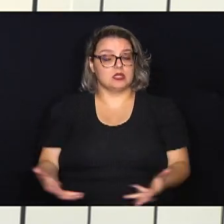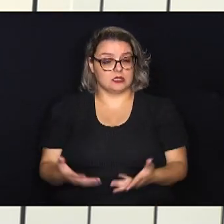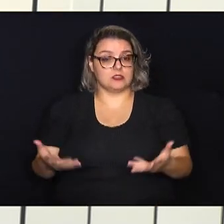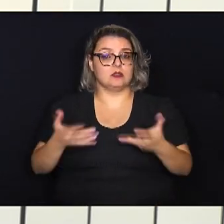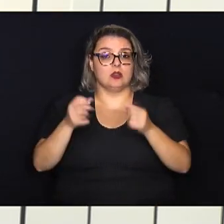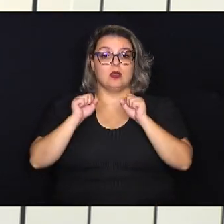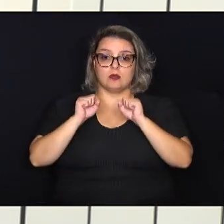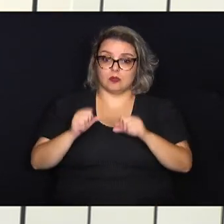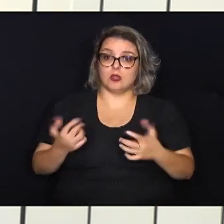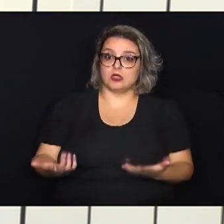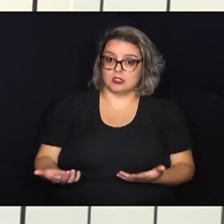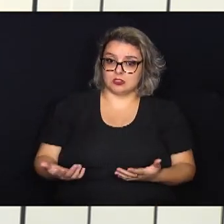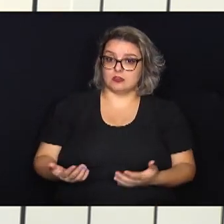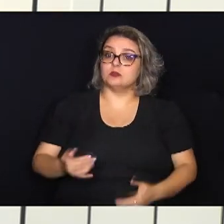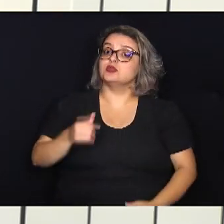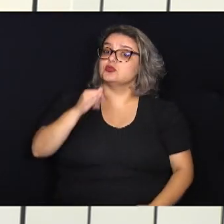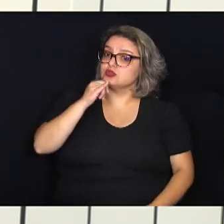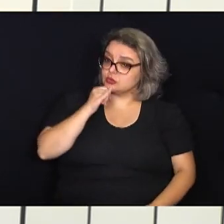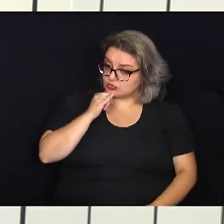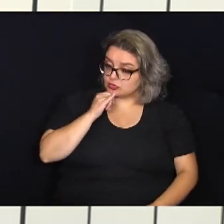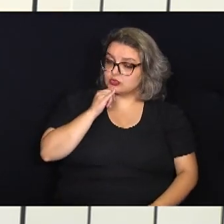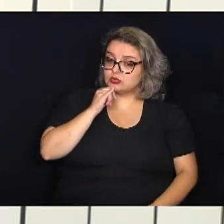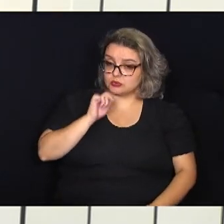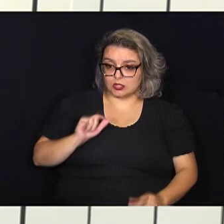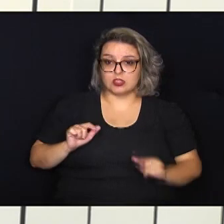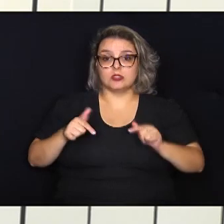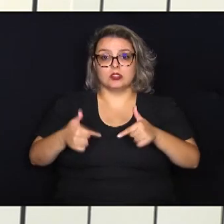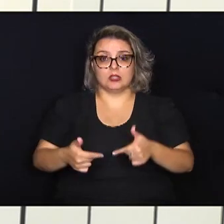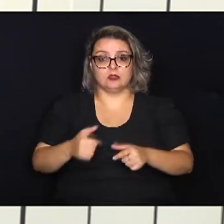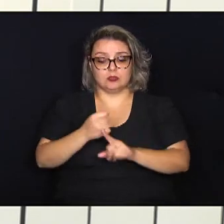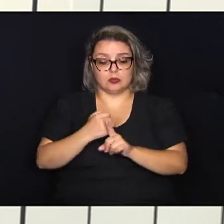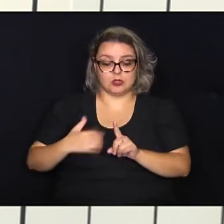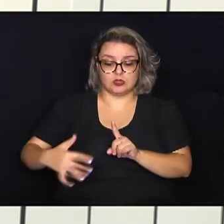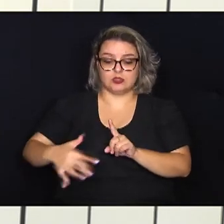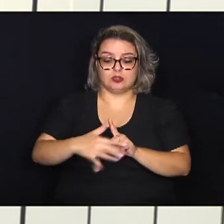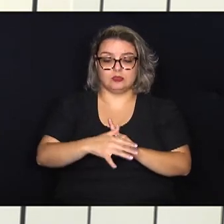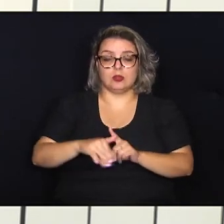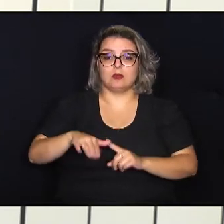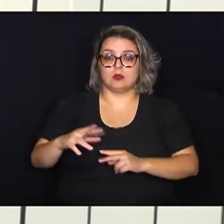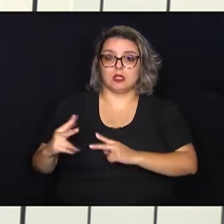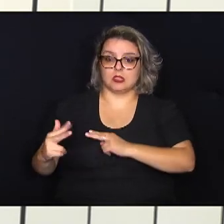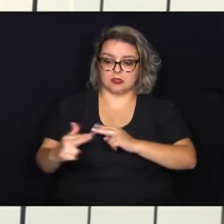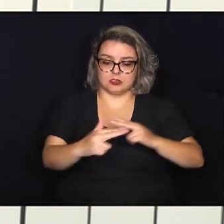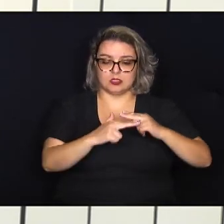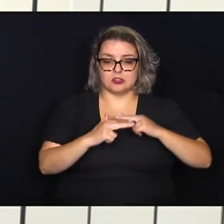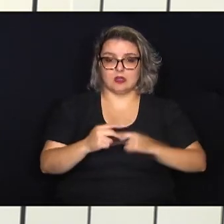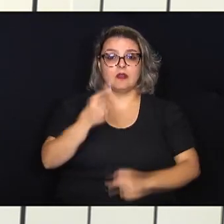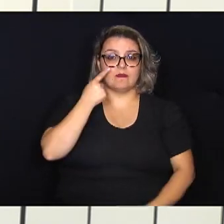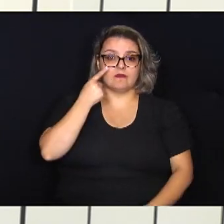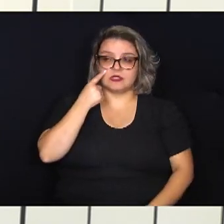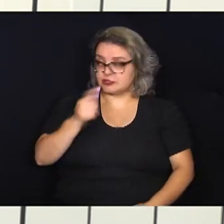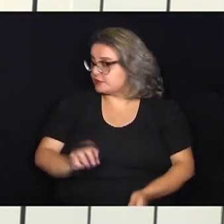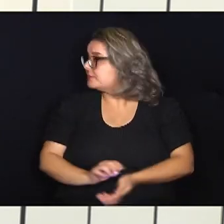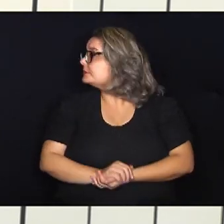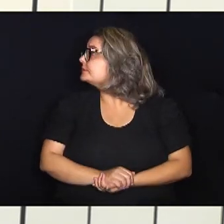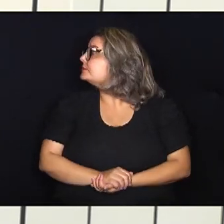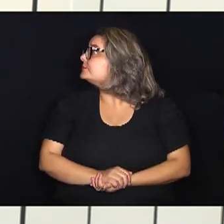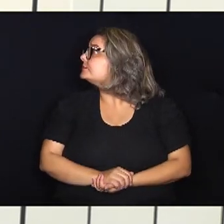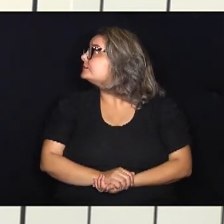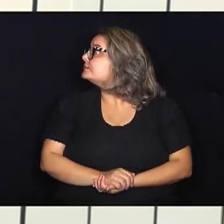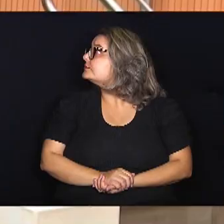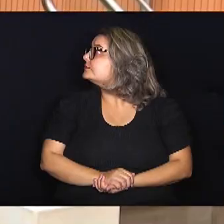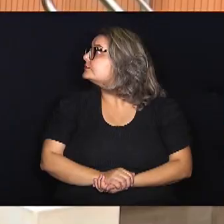poderá servir de exemplo na luta para uma sociedade mais igualitária. Veja na reportagem.